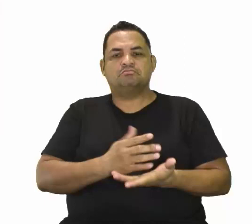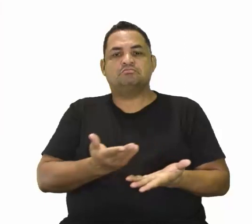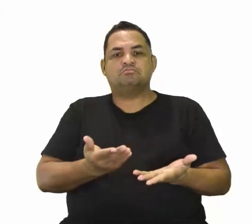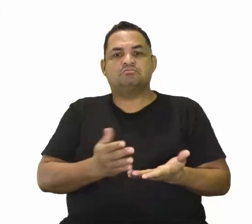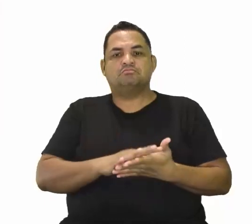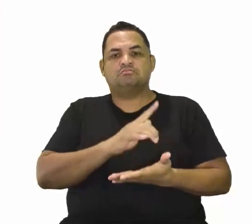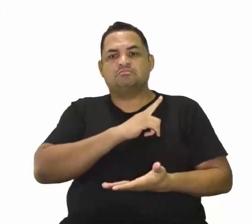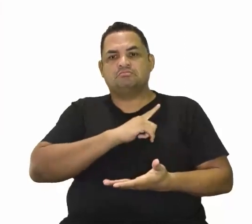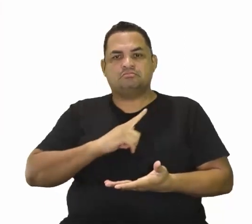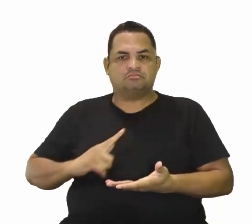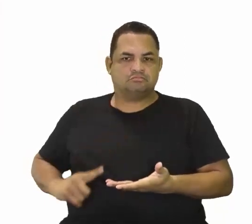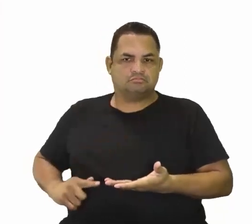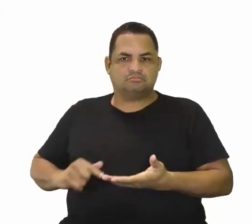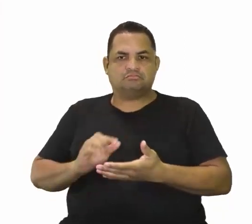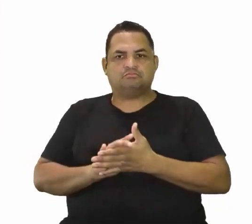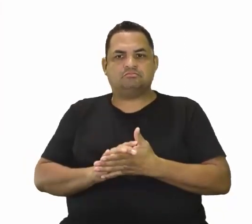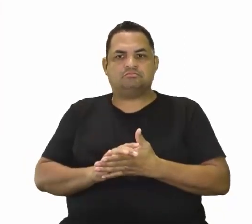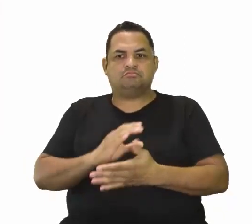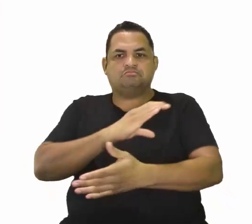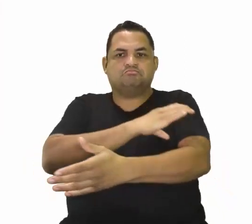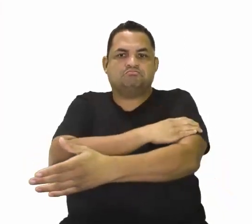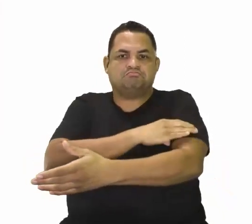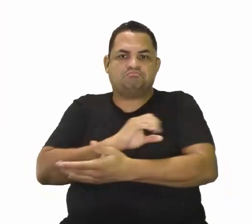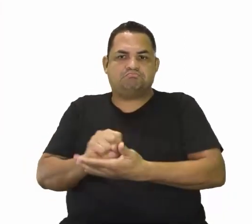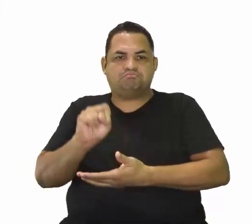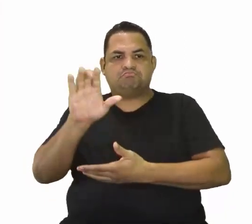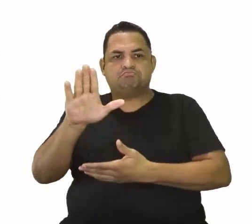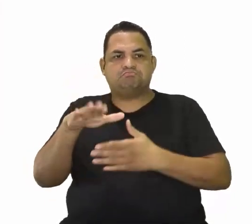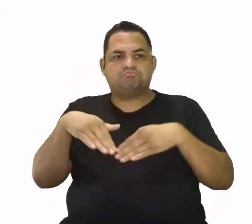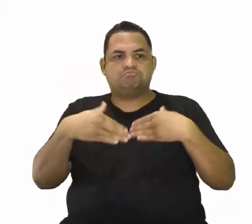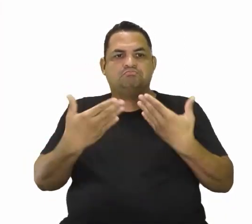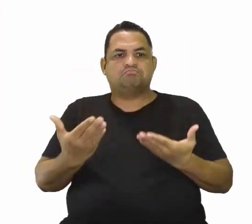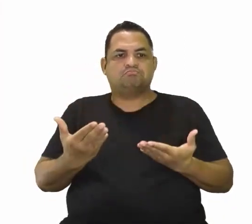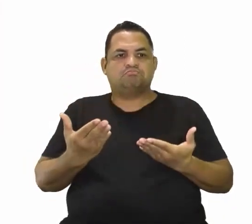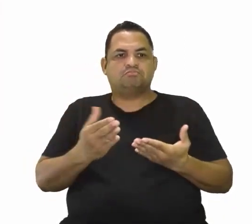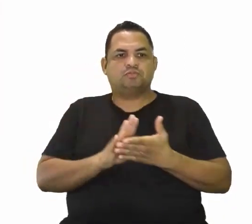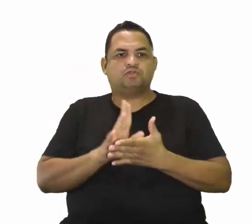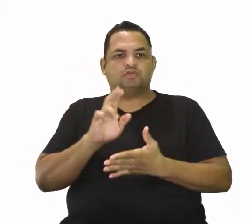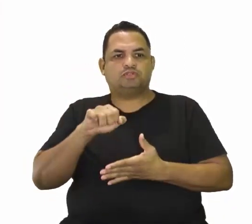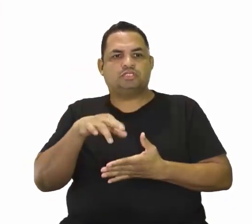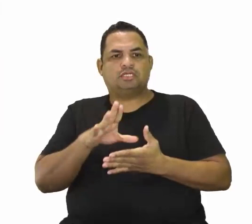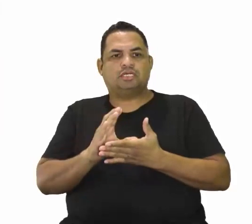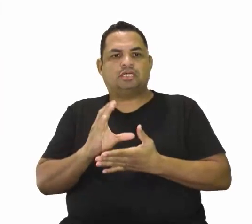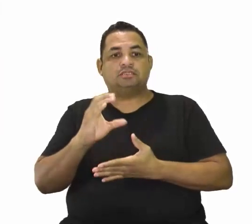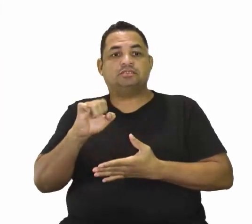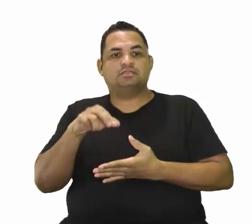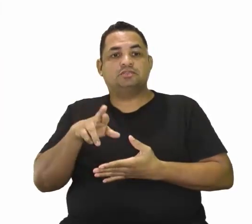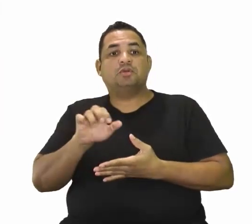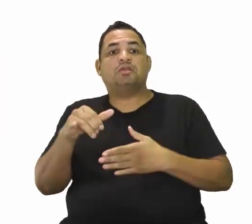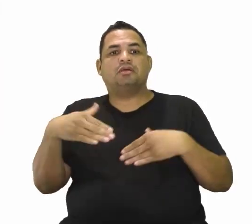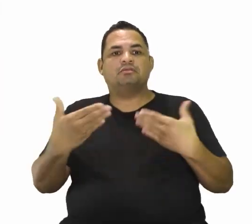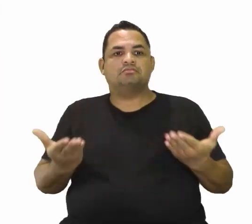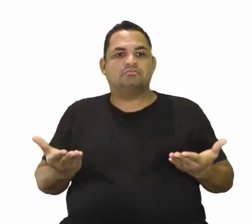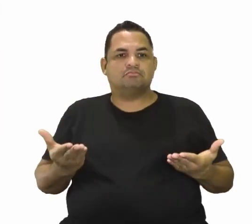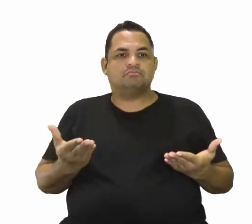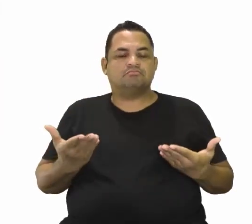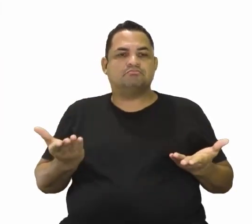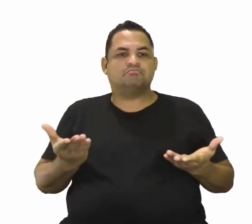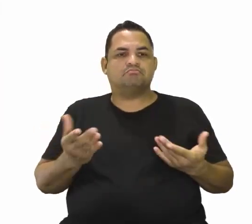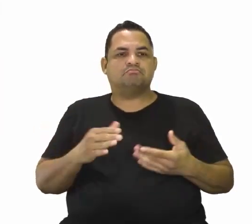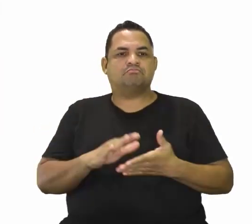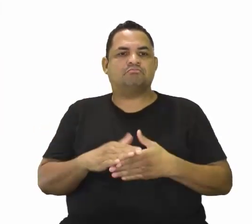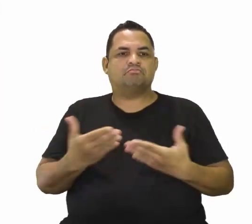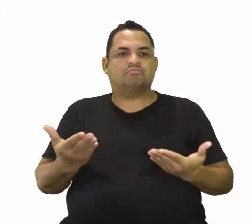objetivo dos governos fascistas ao usar a censura? Novamente,